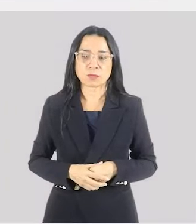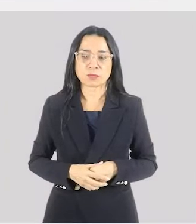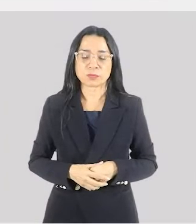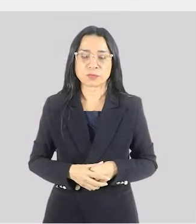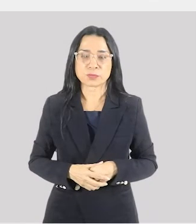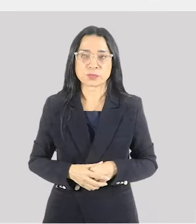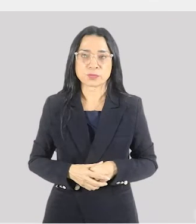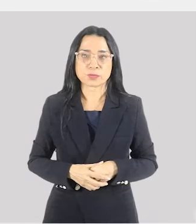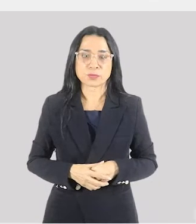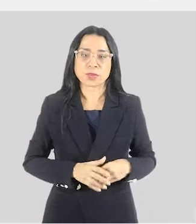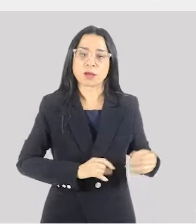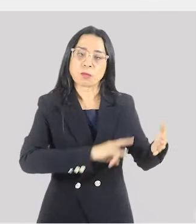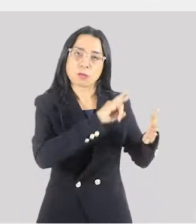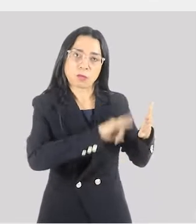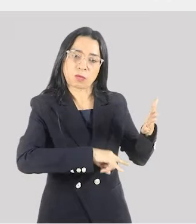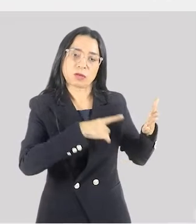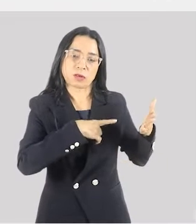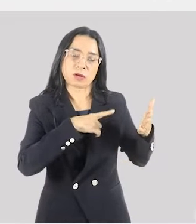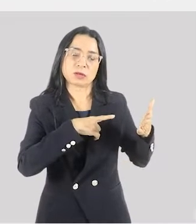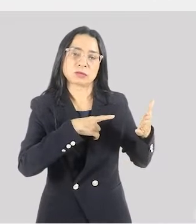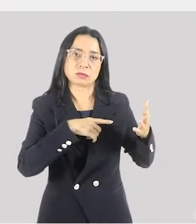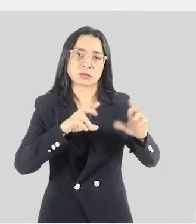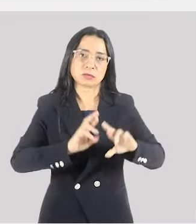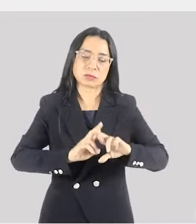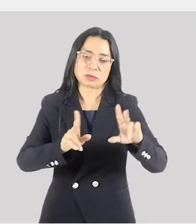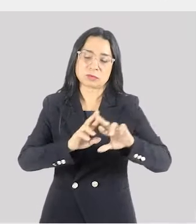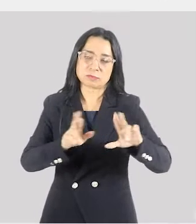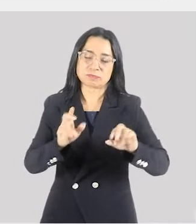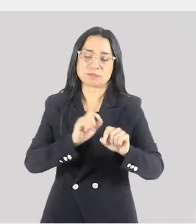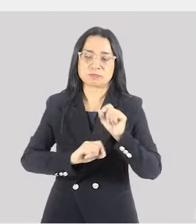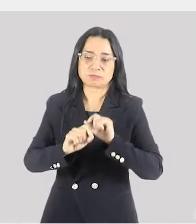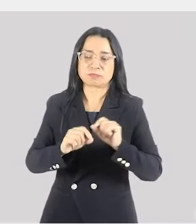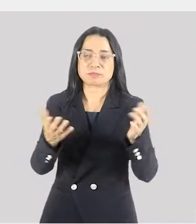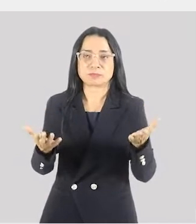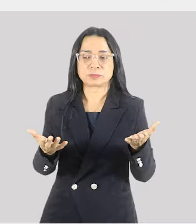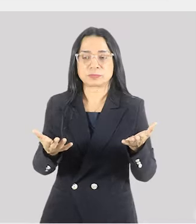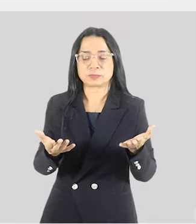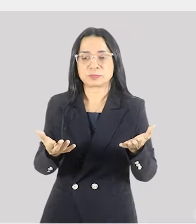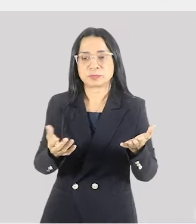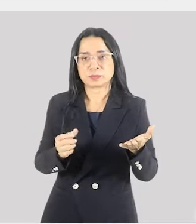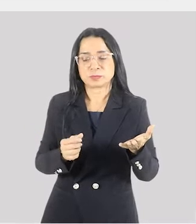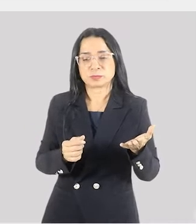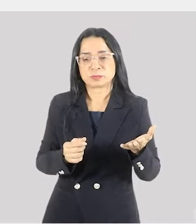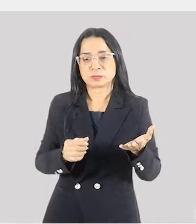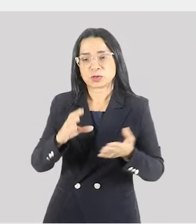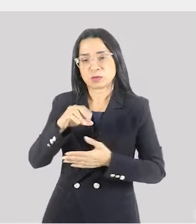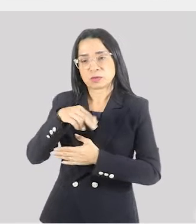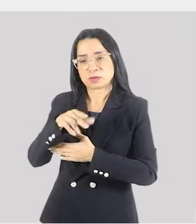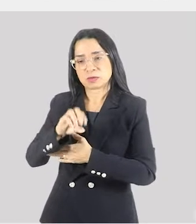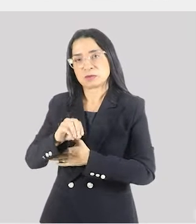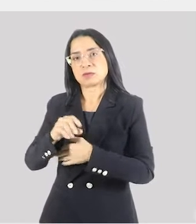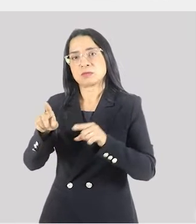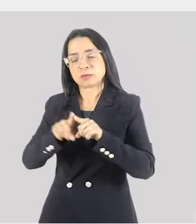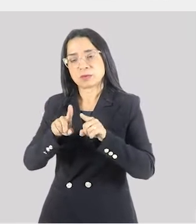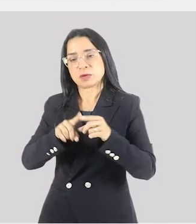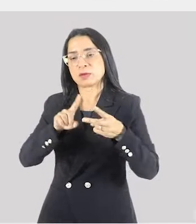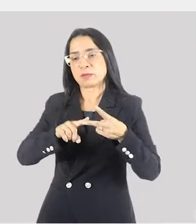O contrato também tem uma diferença no processo de concessão e no processo de delegação por